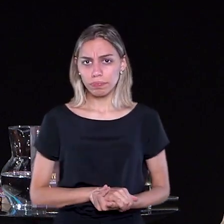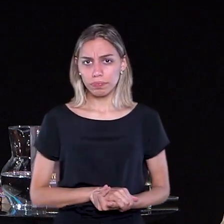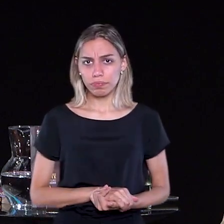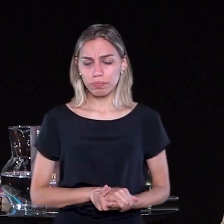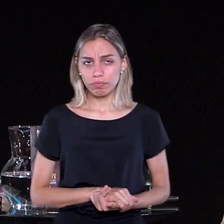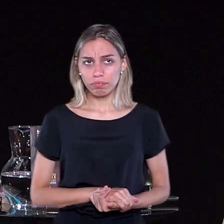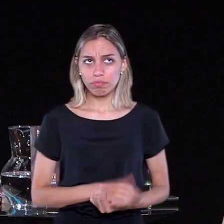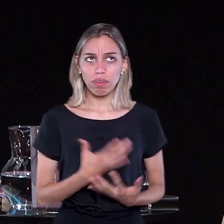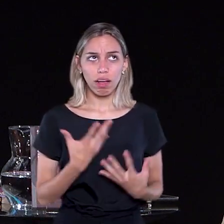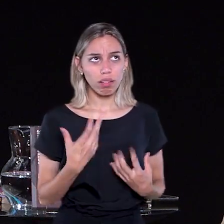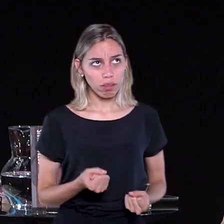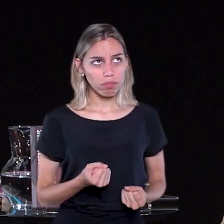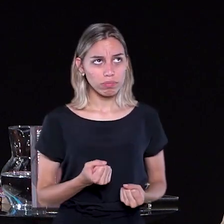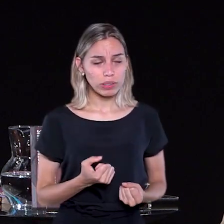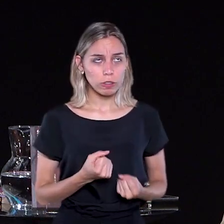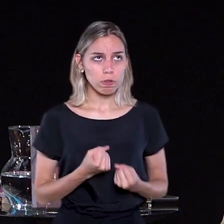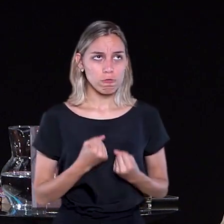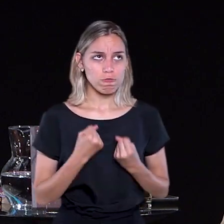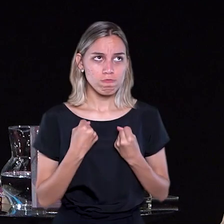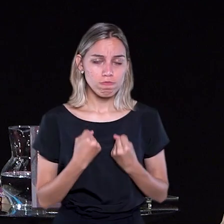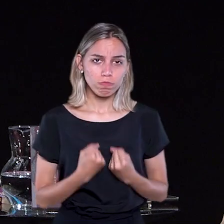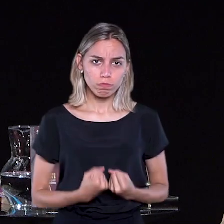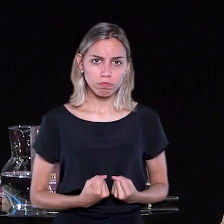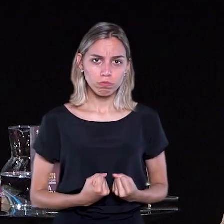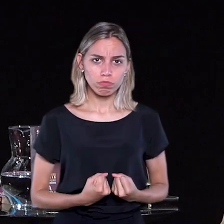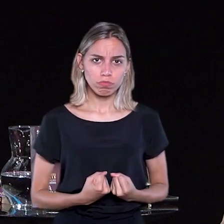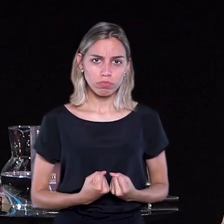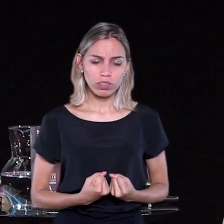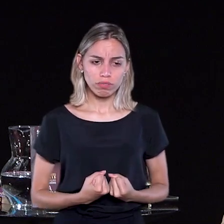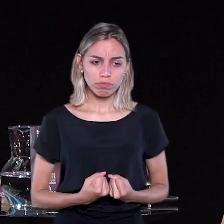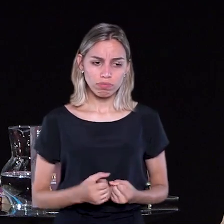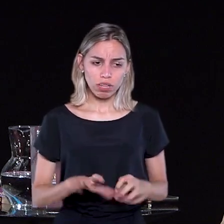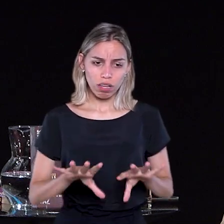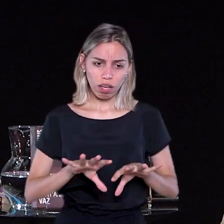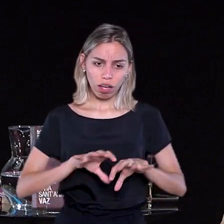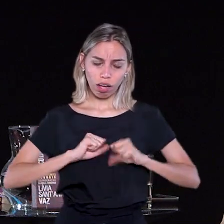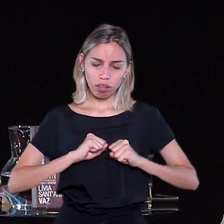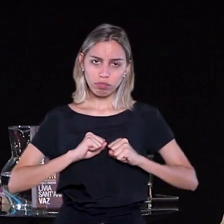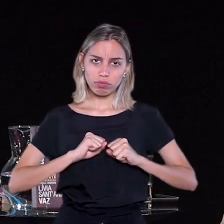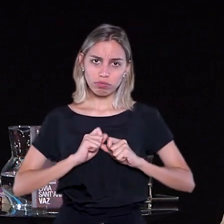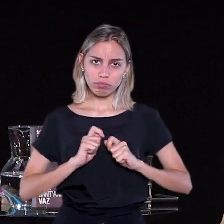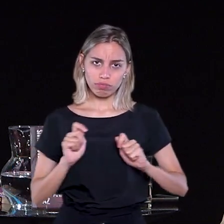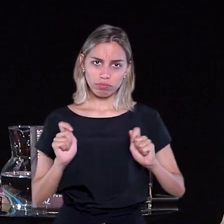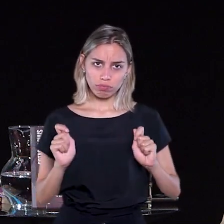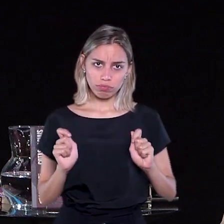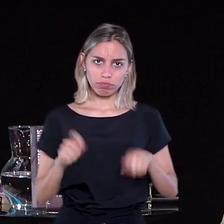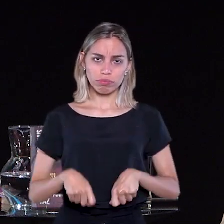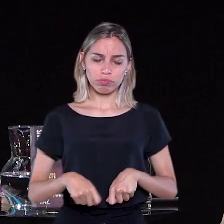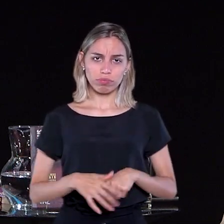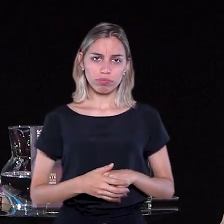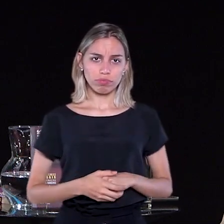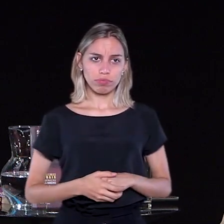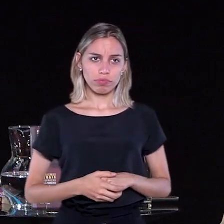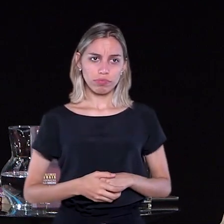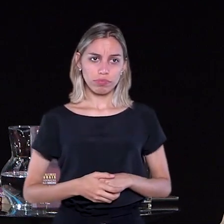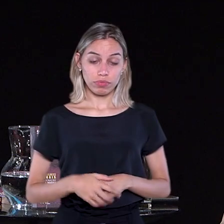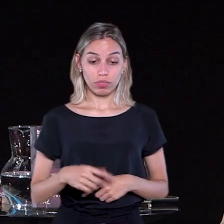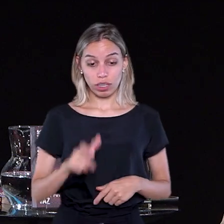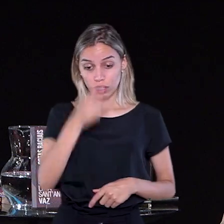Aguentar, suportar, né? Admitir, permitir. Porque, na verdade, a branquitude nesse país se coloca